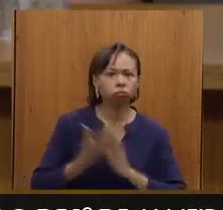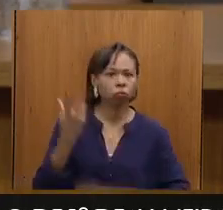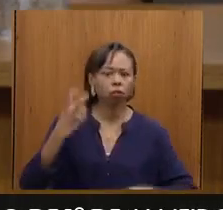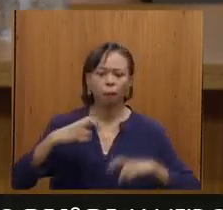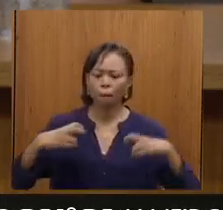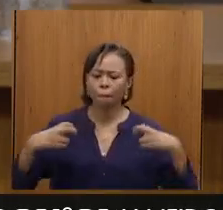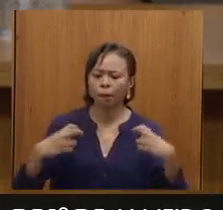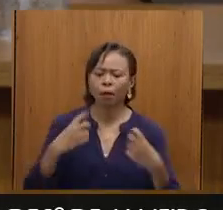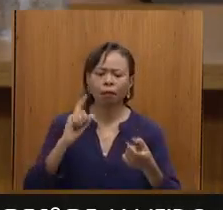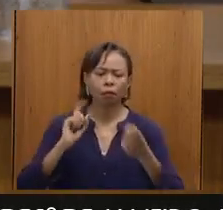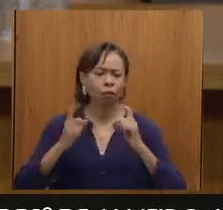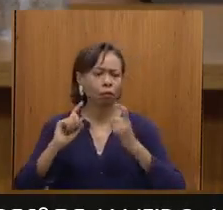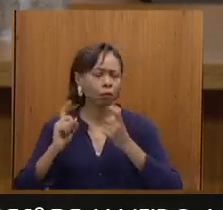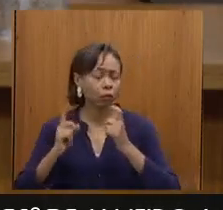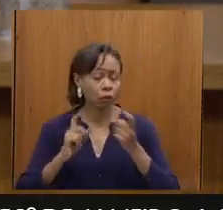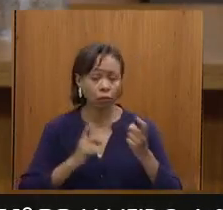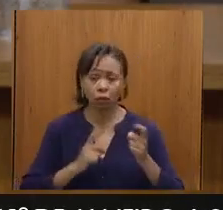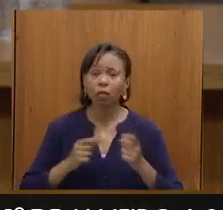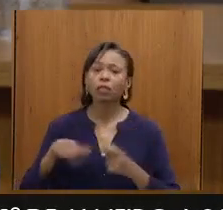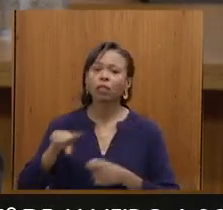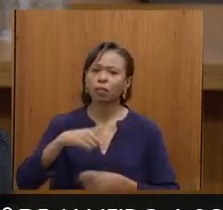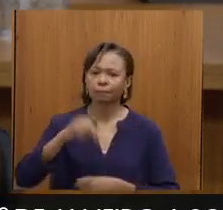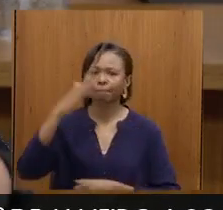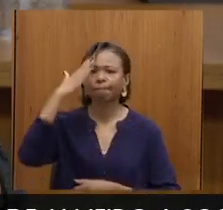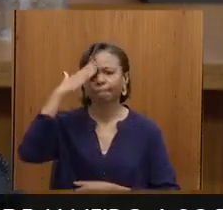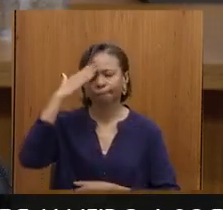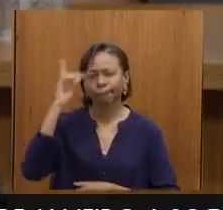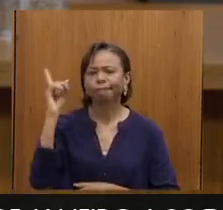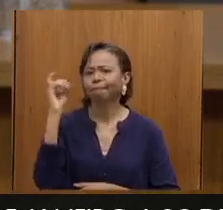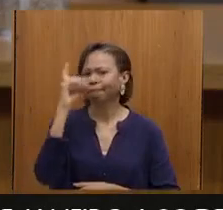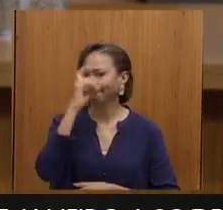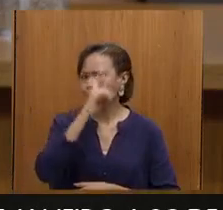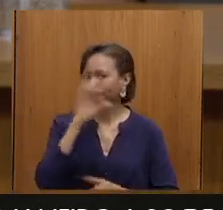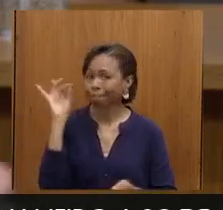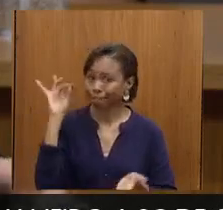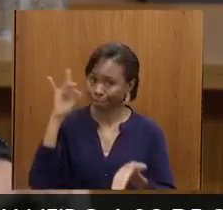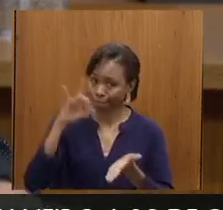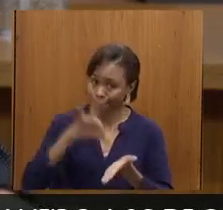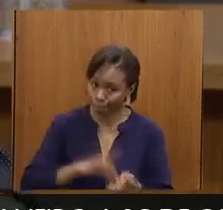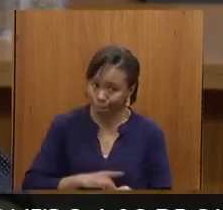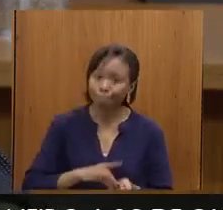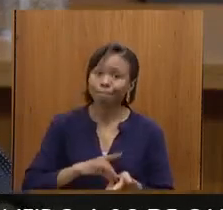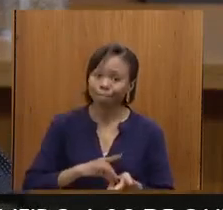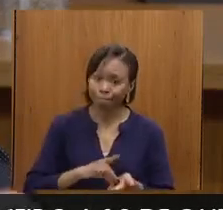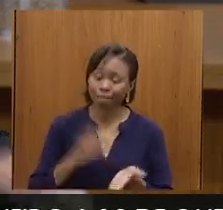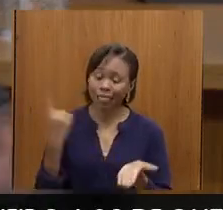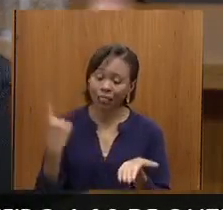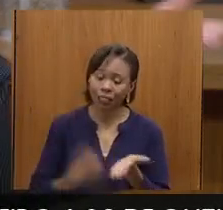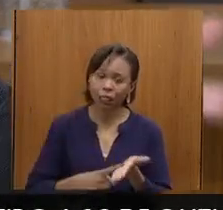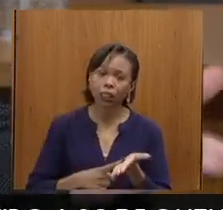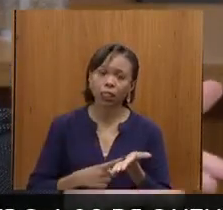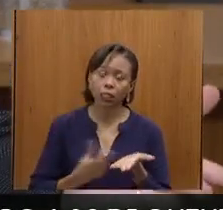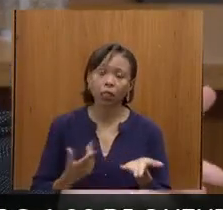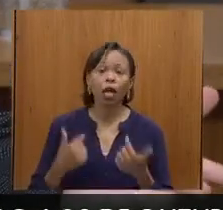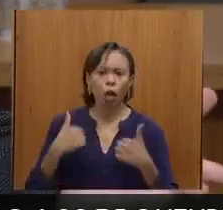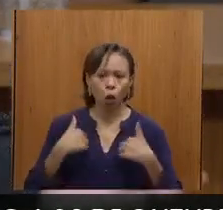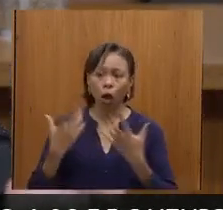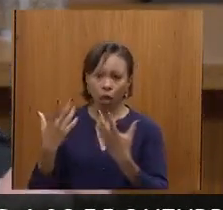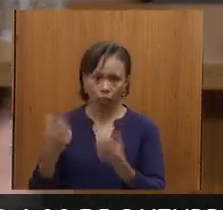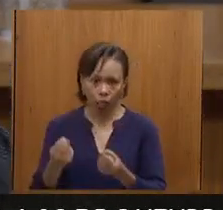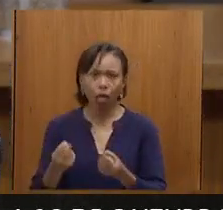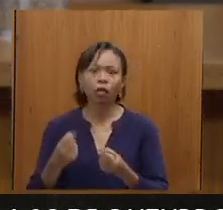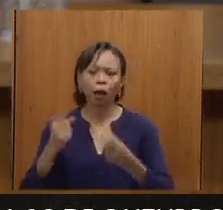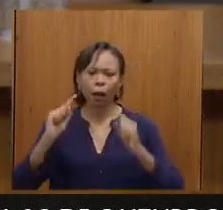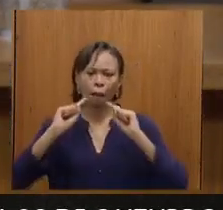gente sabe da dificuldade de se fazer isso de forma efetiva. Então, aceito as críticas